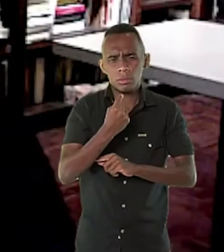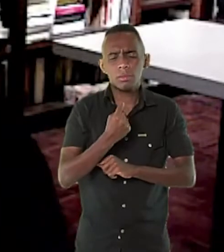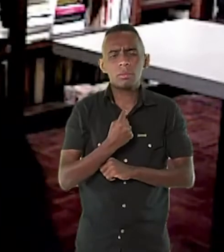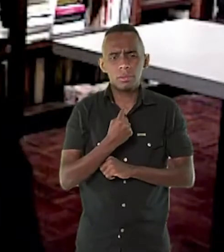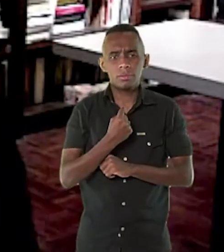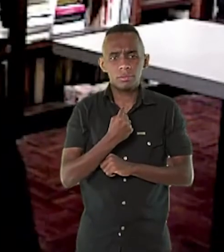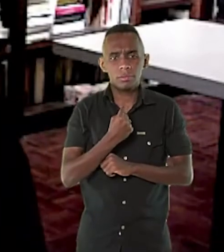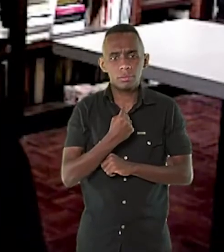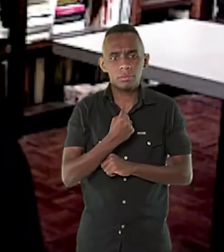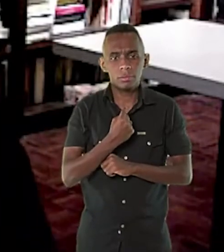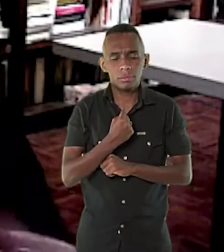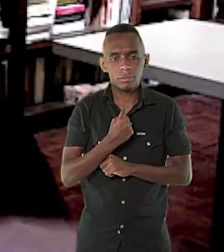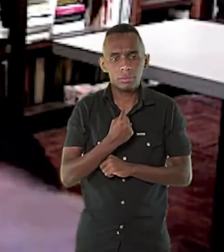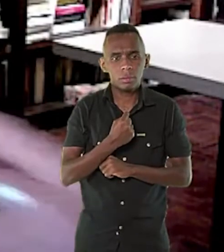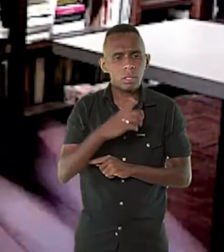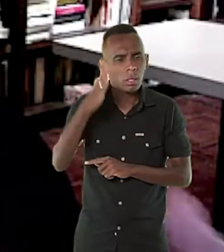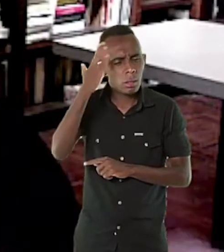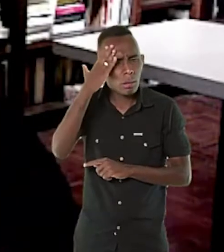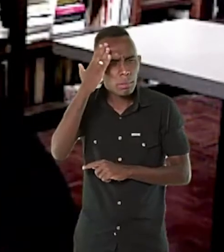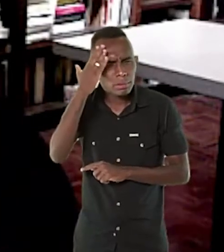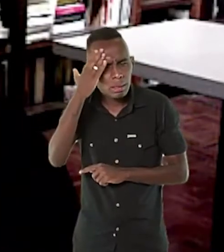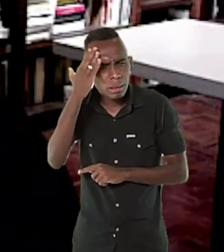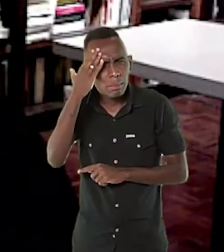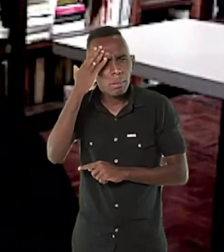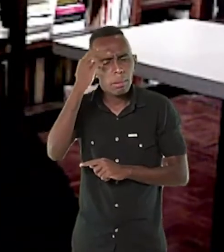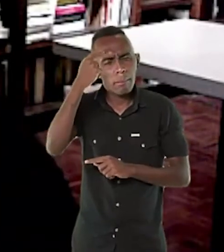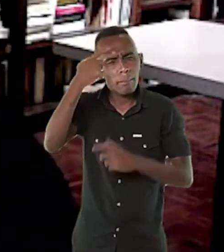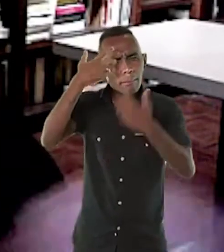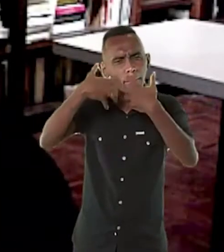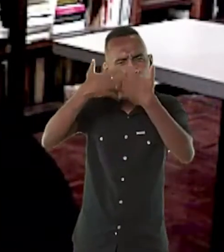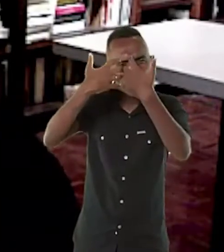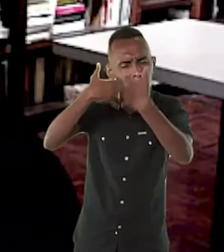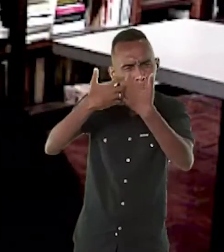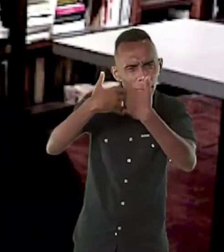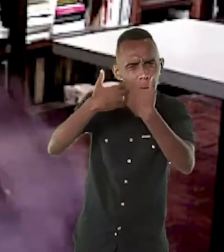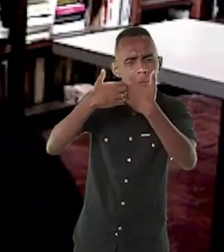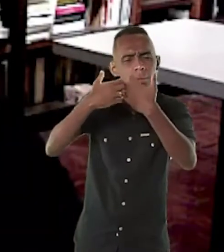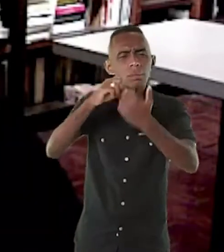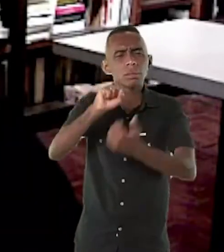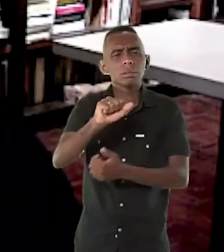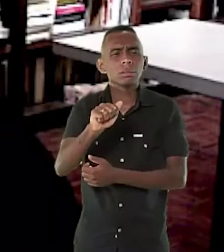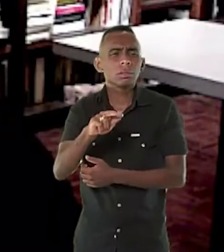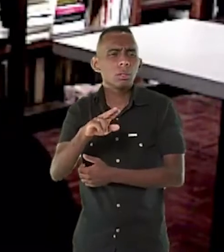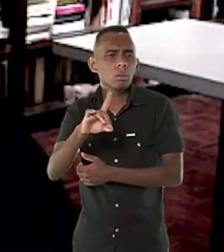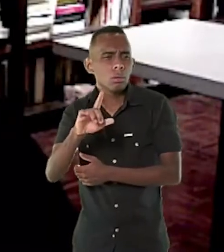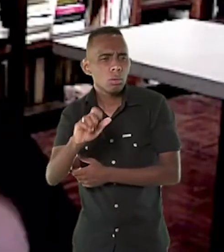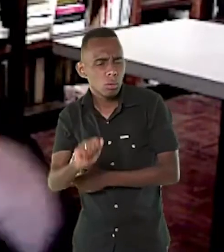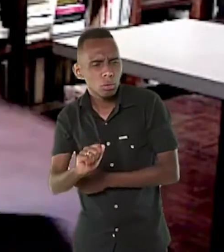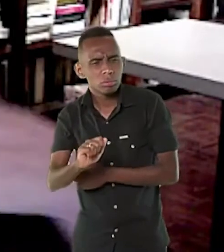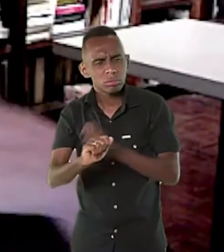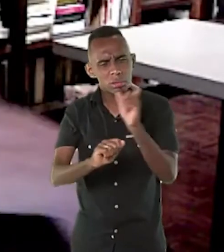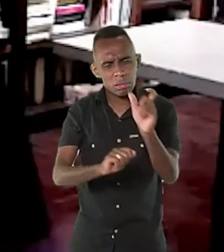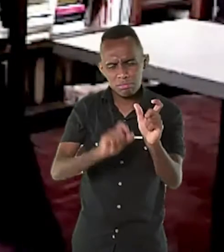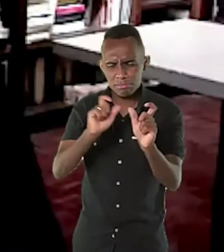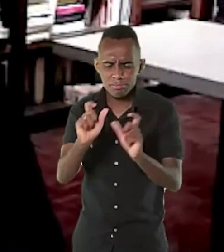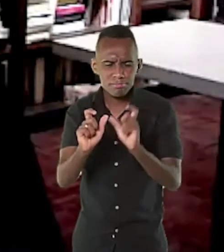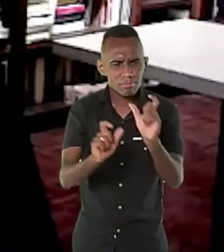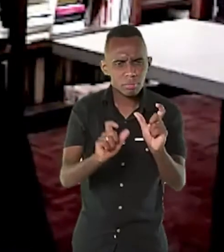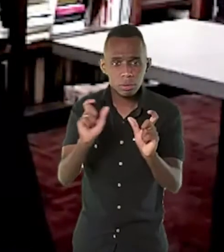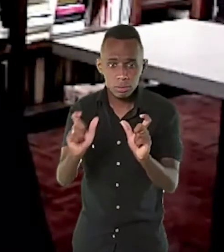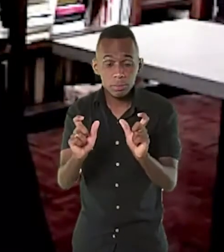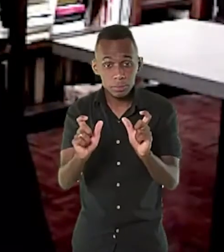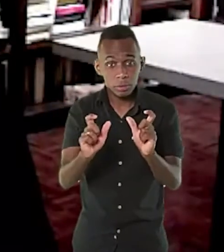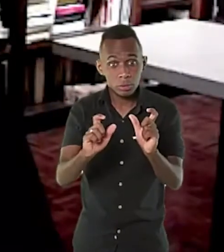pensar em séries super populares como Faúda, Person of Interest, onde